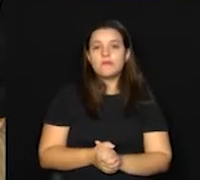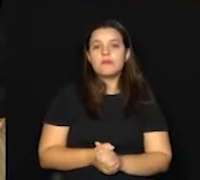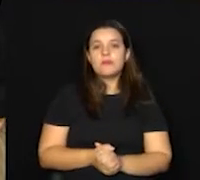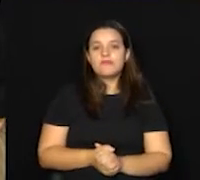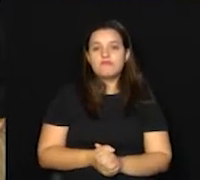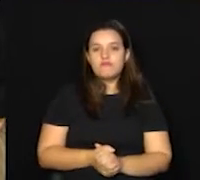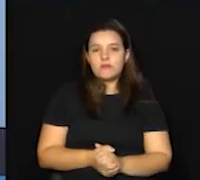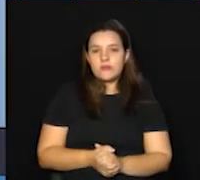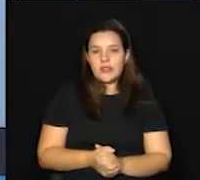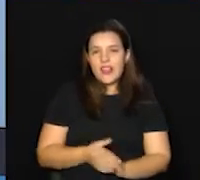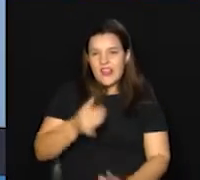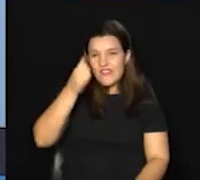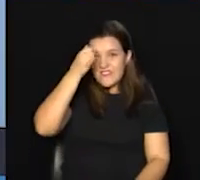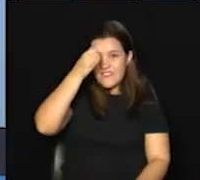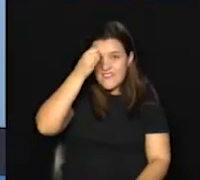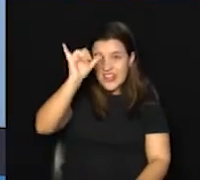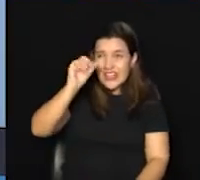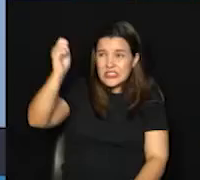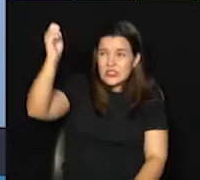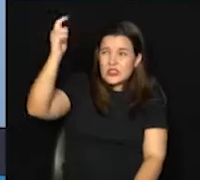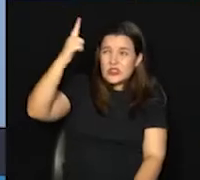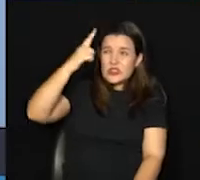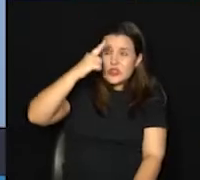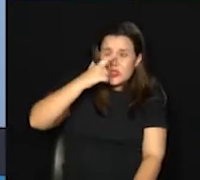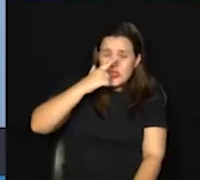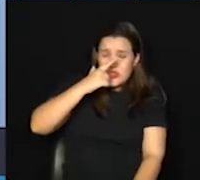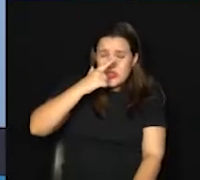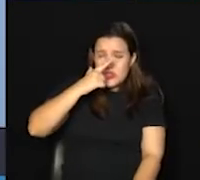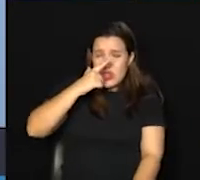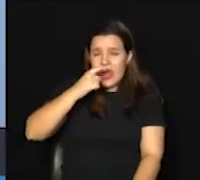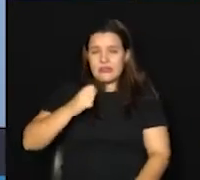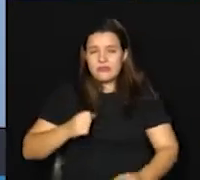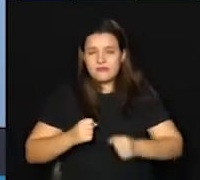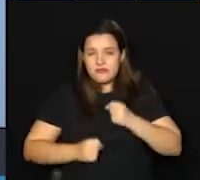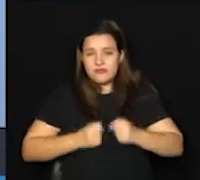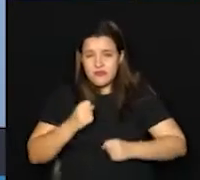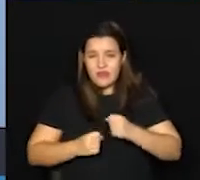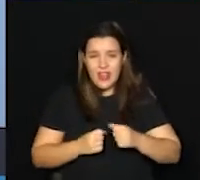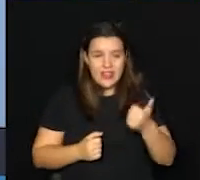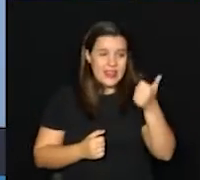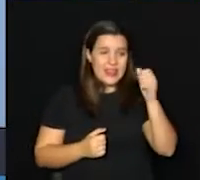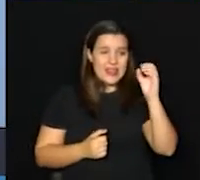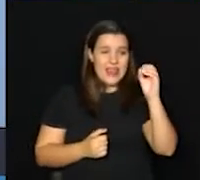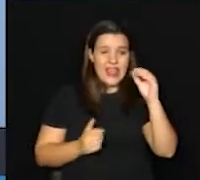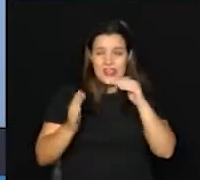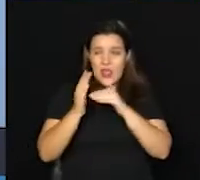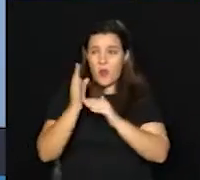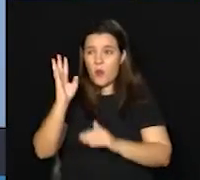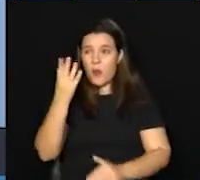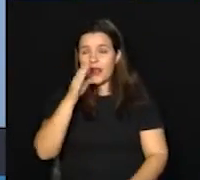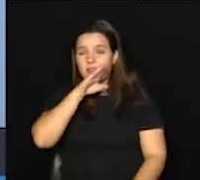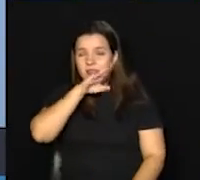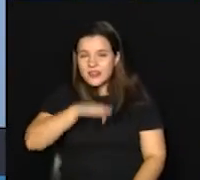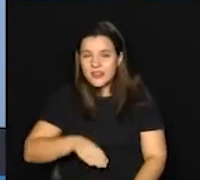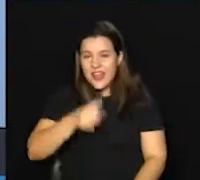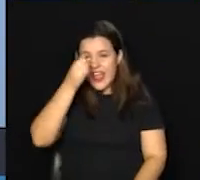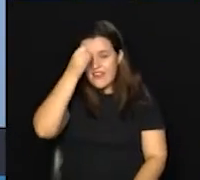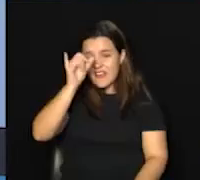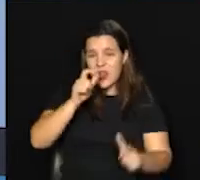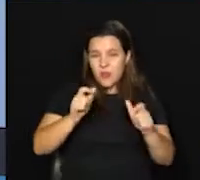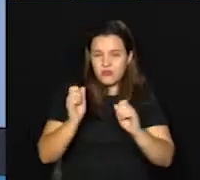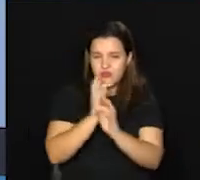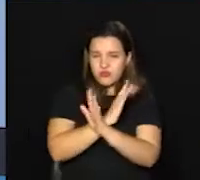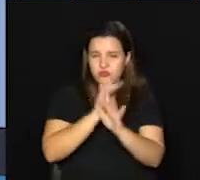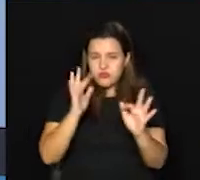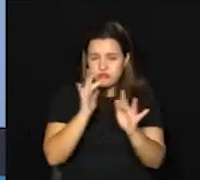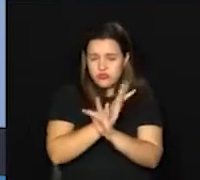recomendações: não fazer exercícios ao ar livre entre 10 e 4 da tarde, evitar as aglomerações em